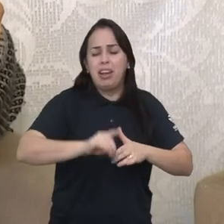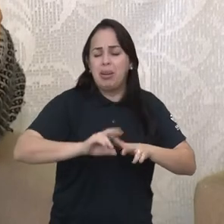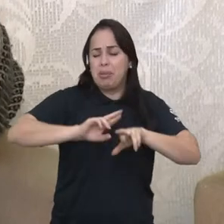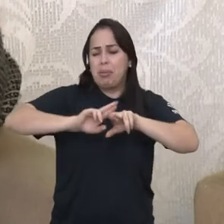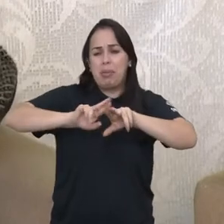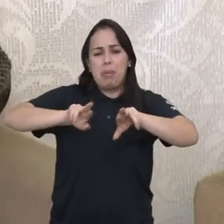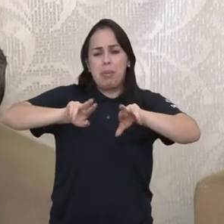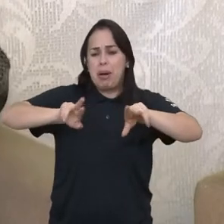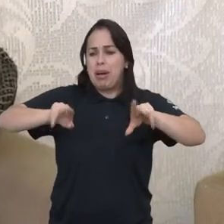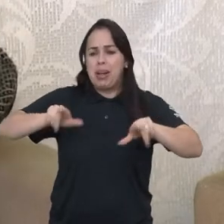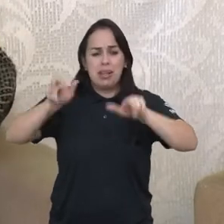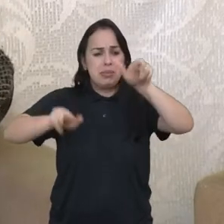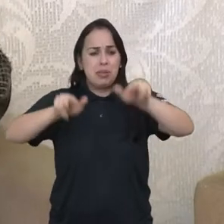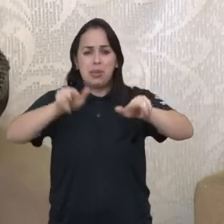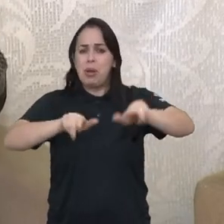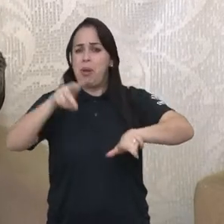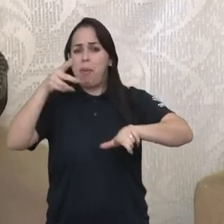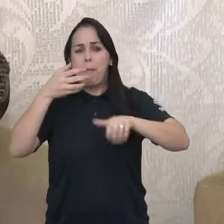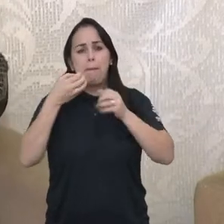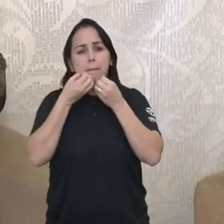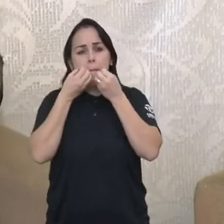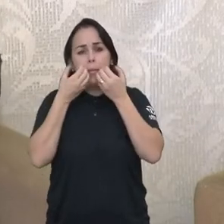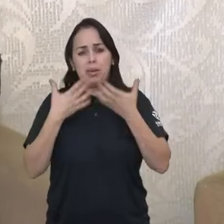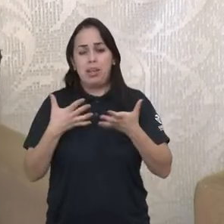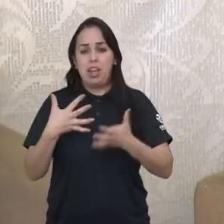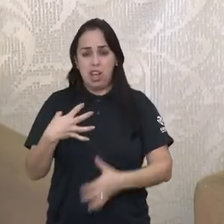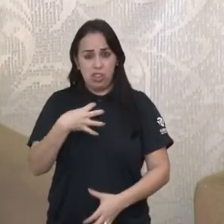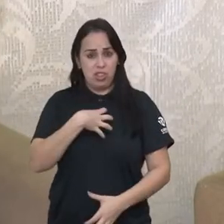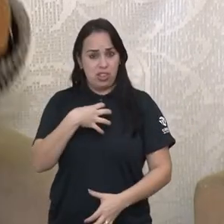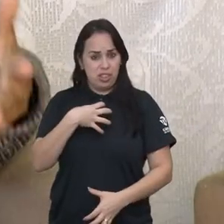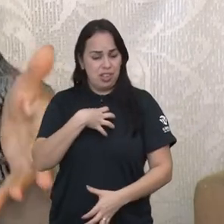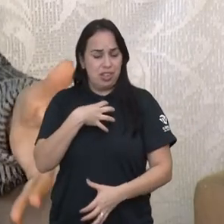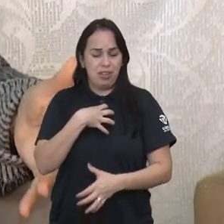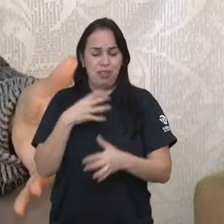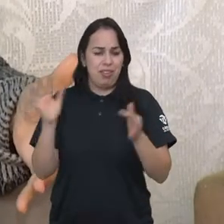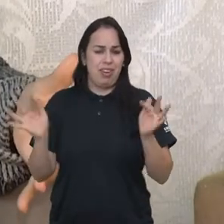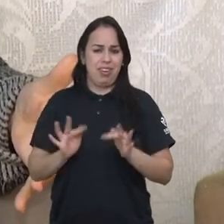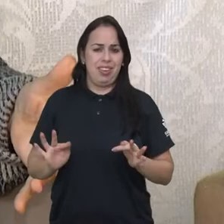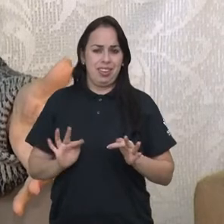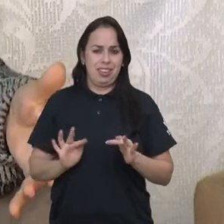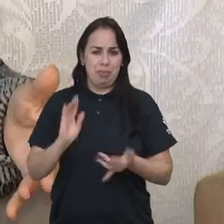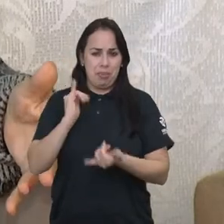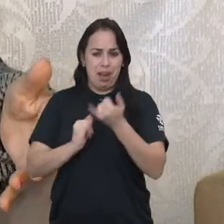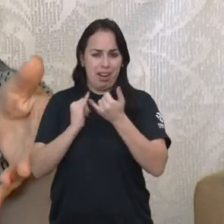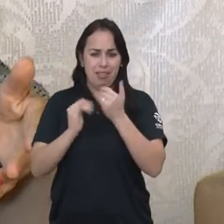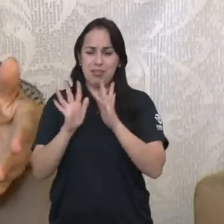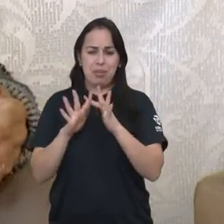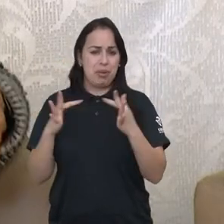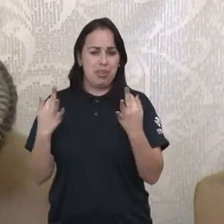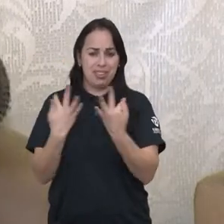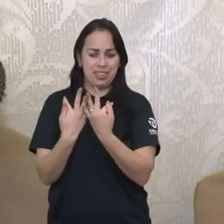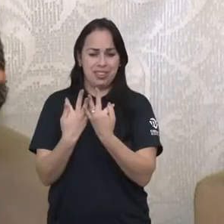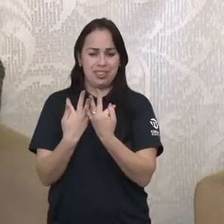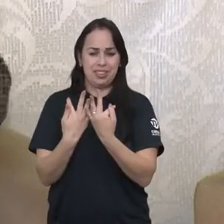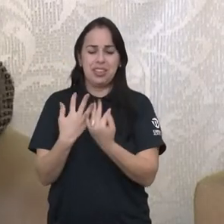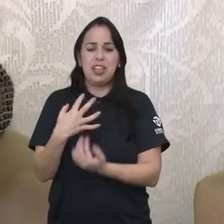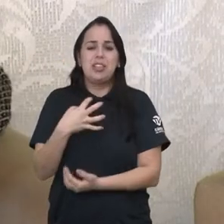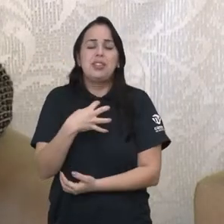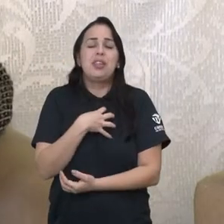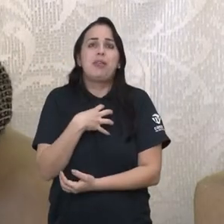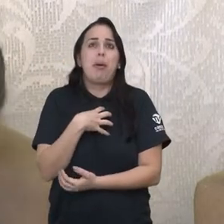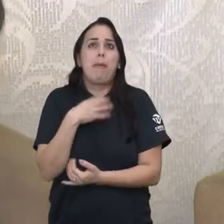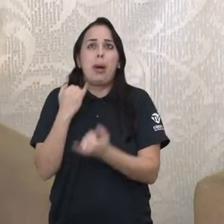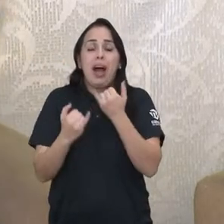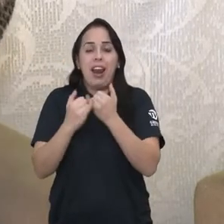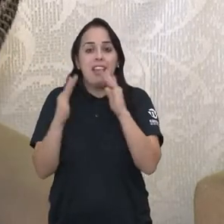é seu pessoas elas Sinceramente eu me sinto mais do que em casa aqui né me sinto bem